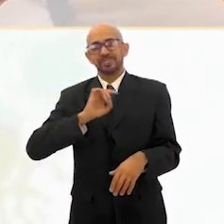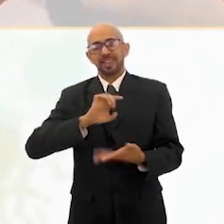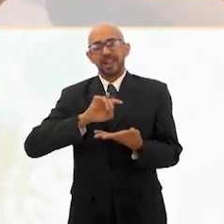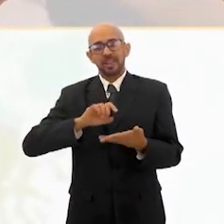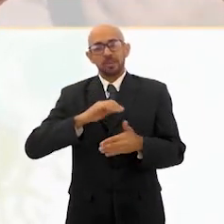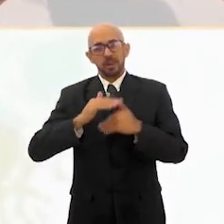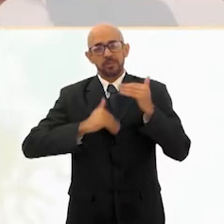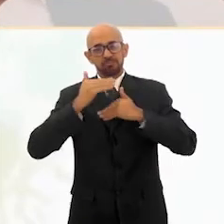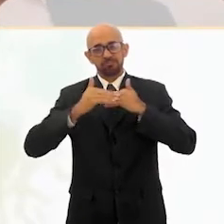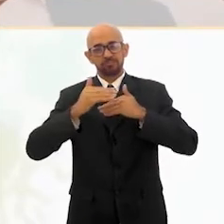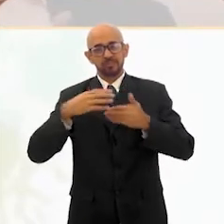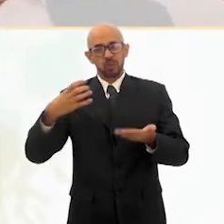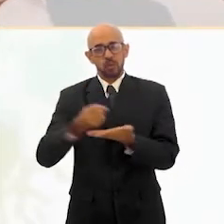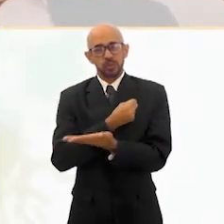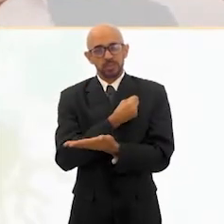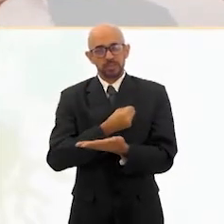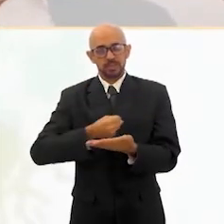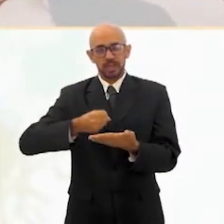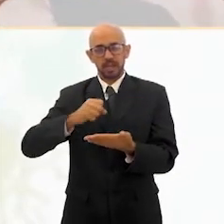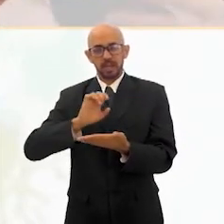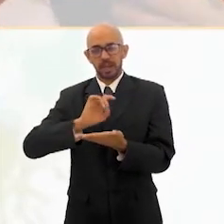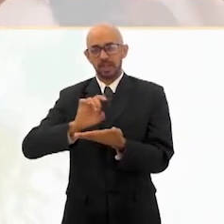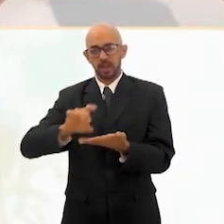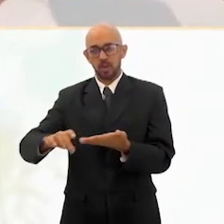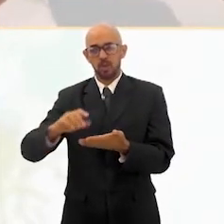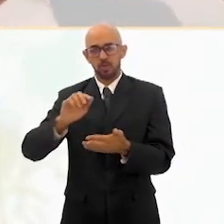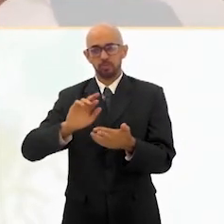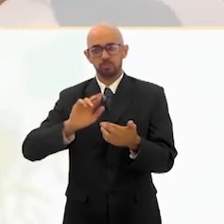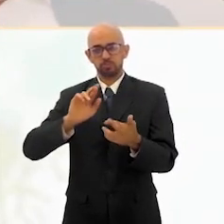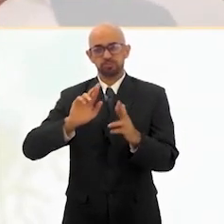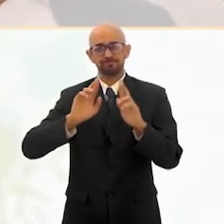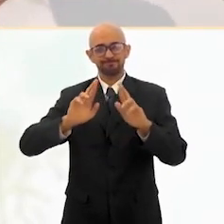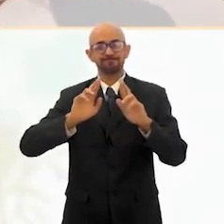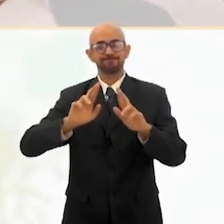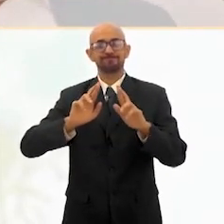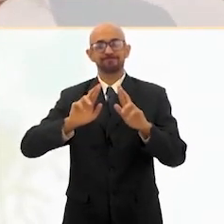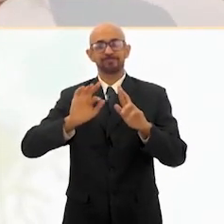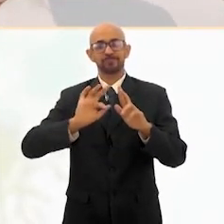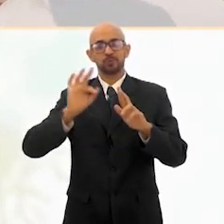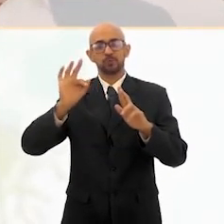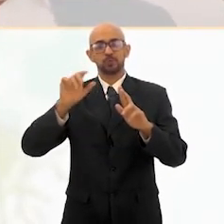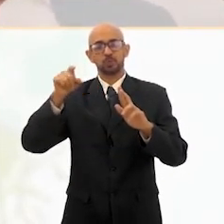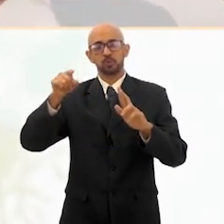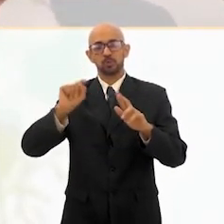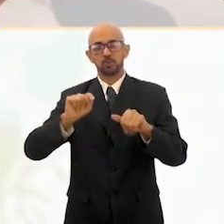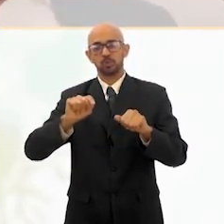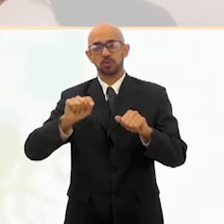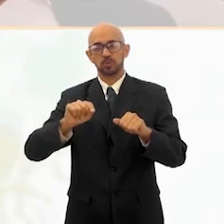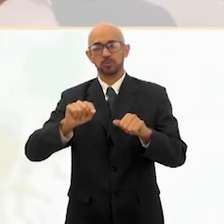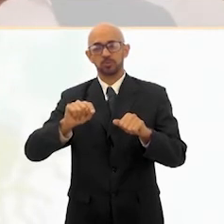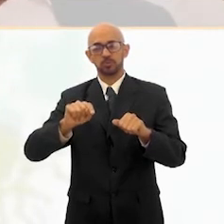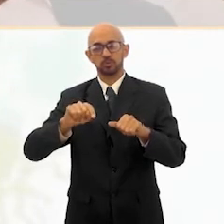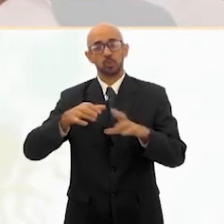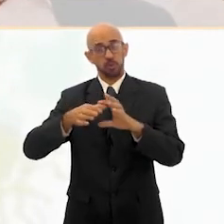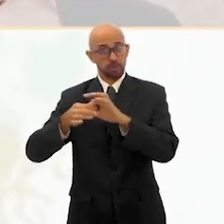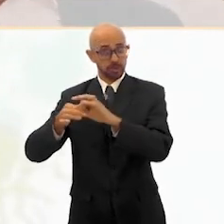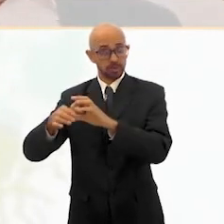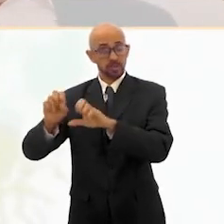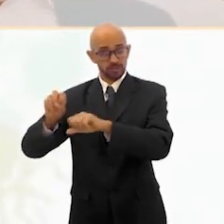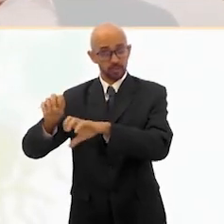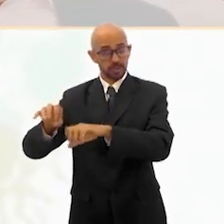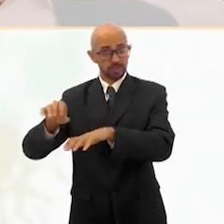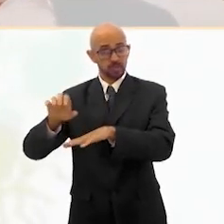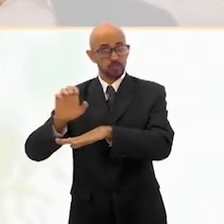resultado, cada projeção, cada inserção do Instituto dentro de um contexto da educação aqui no